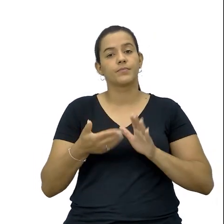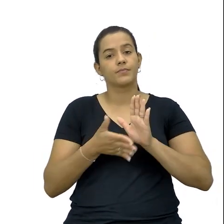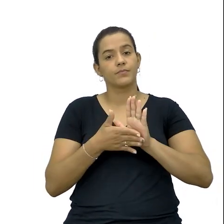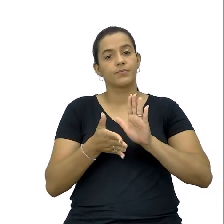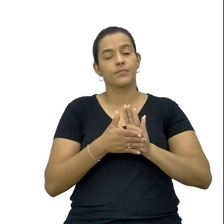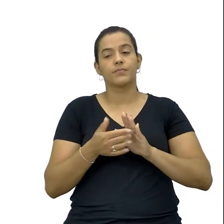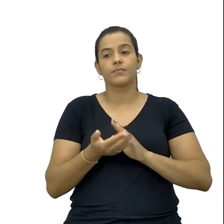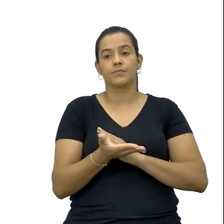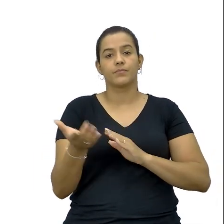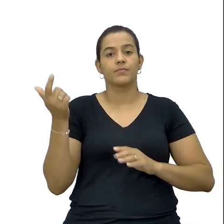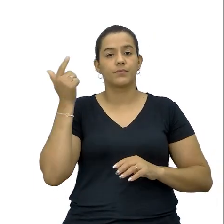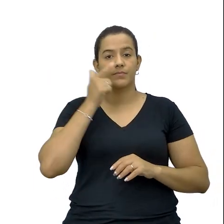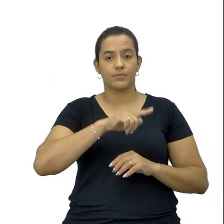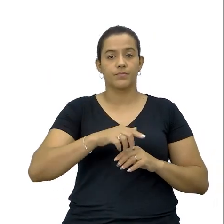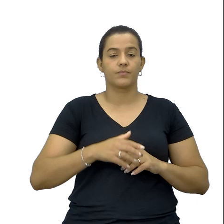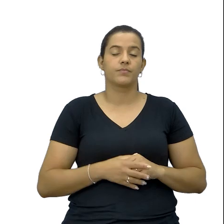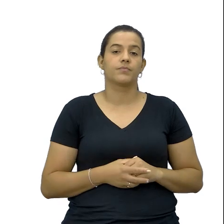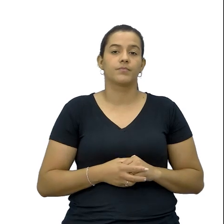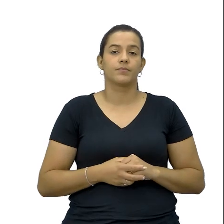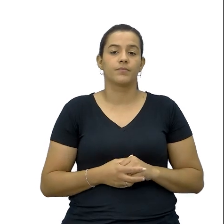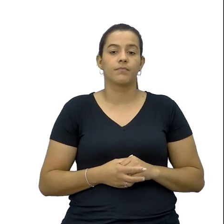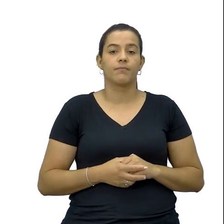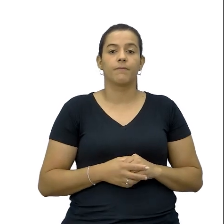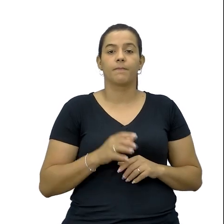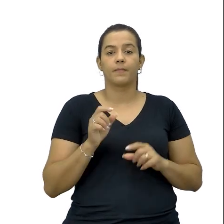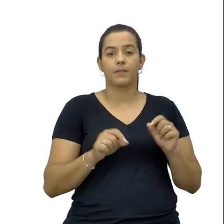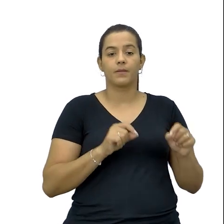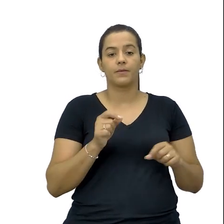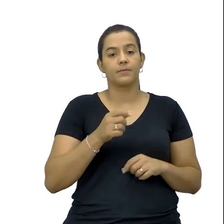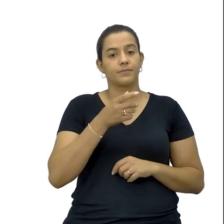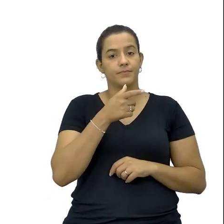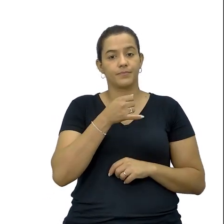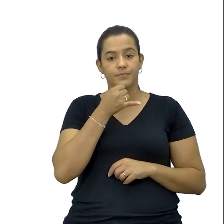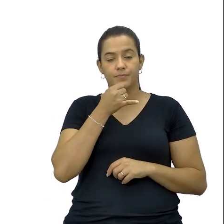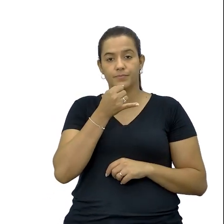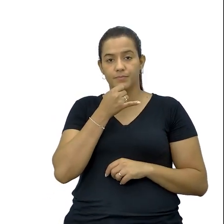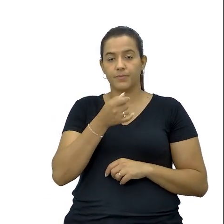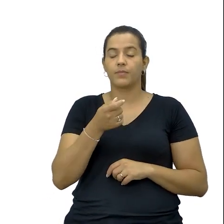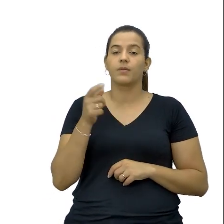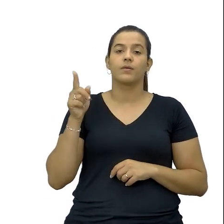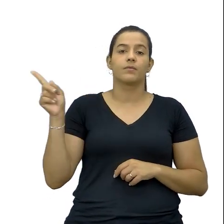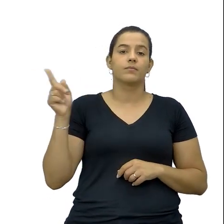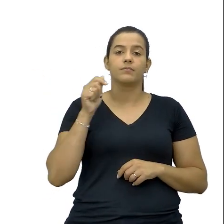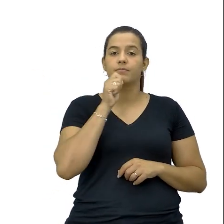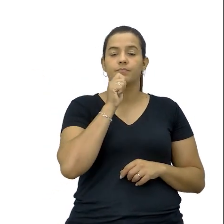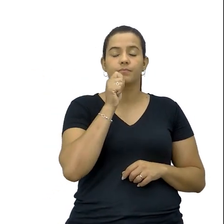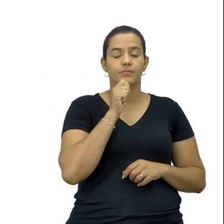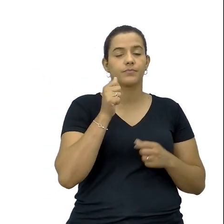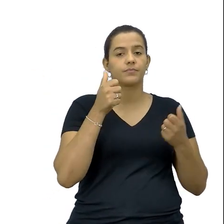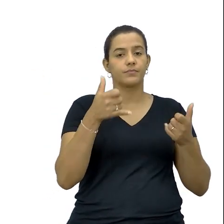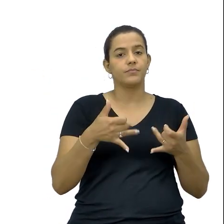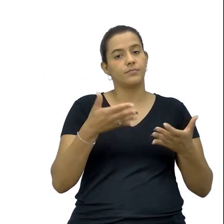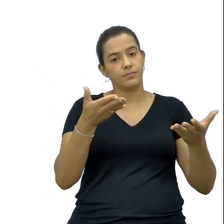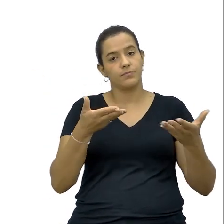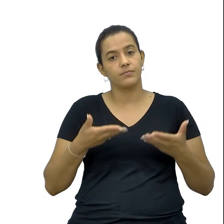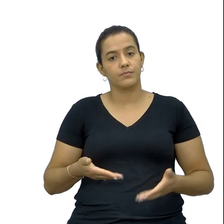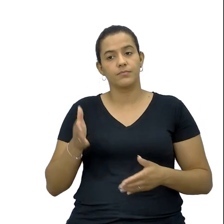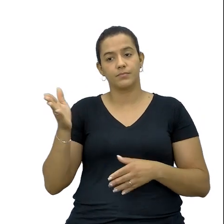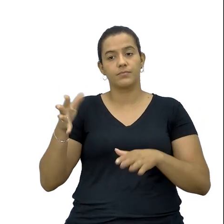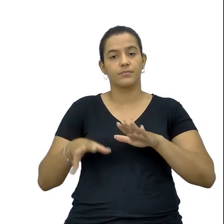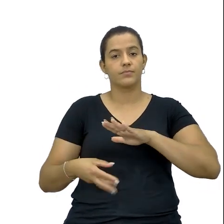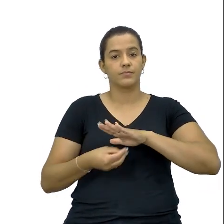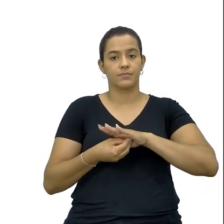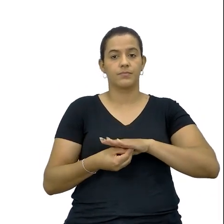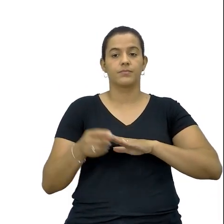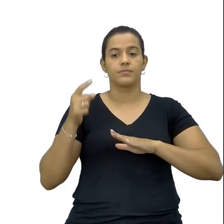Eu posso fazer essa seleção. Quem ainda não visitou, a gente traz aqui o convite para entrar no